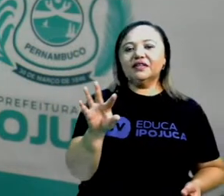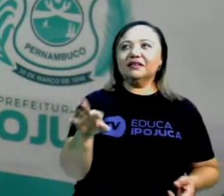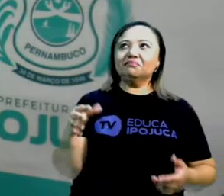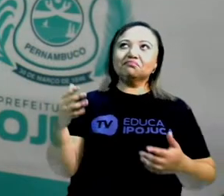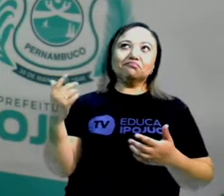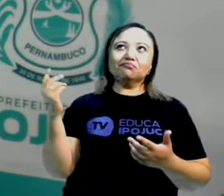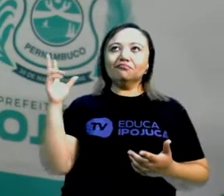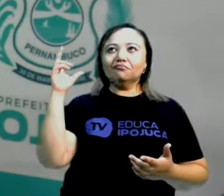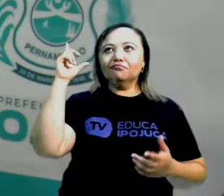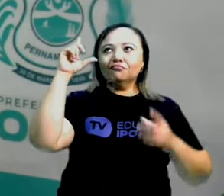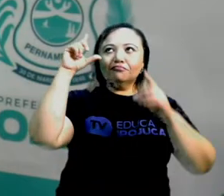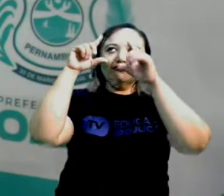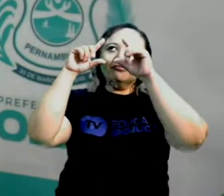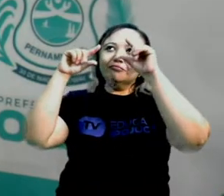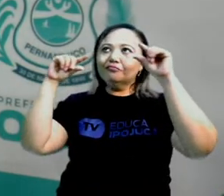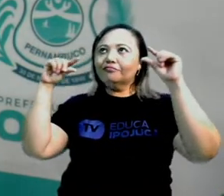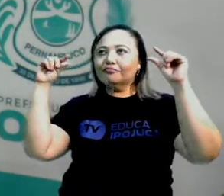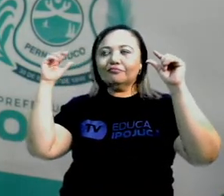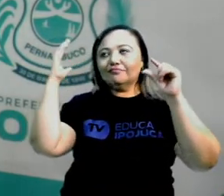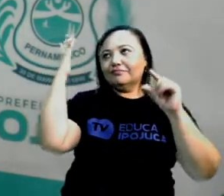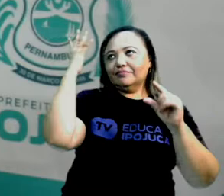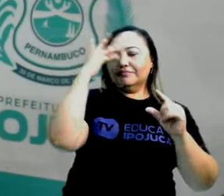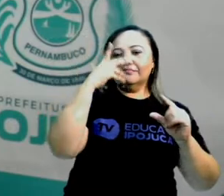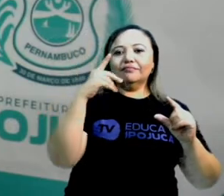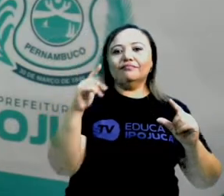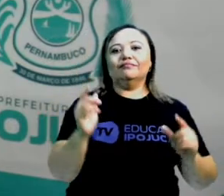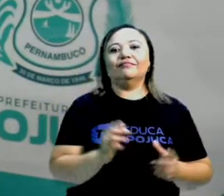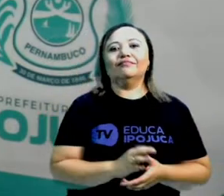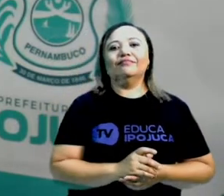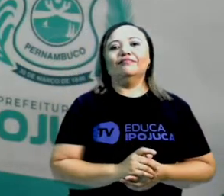pra gente, né? Então, vamos fazer a leitura aqui.